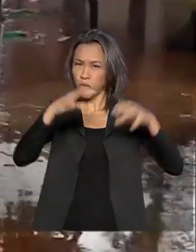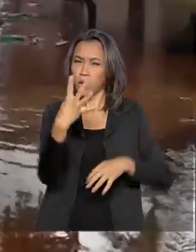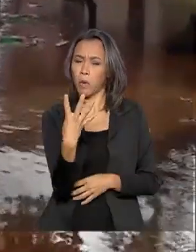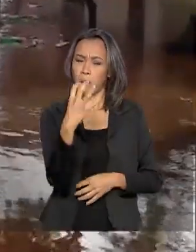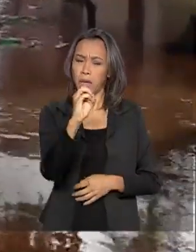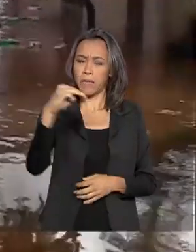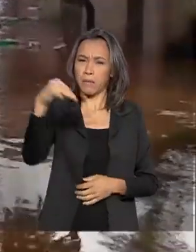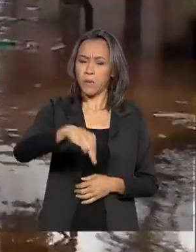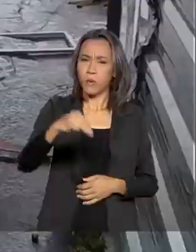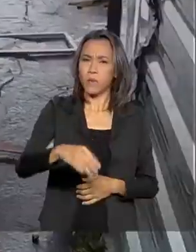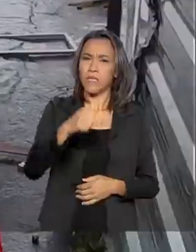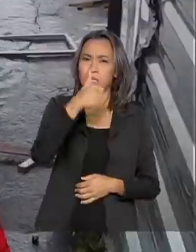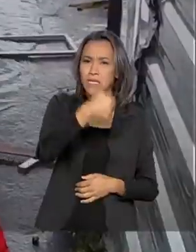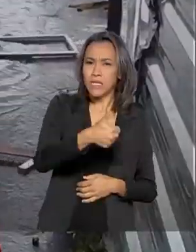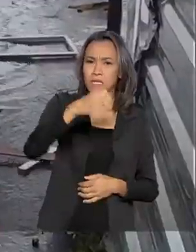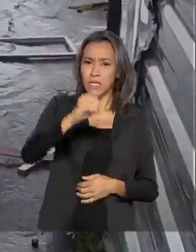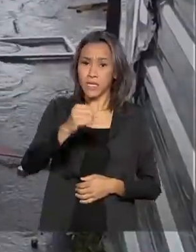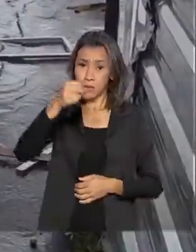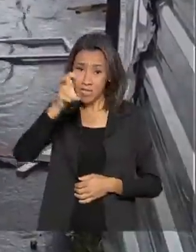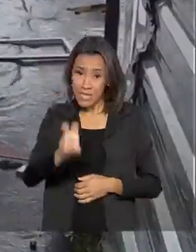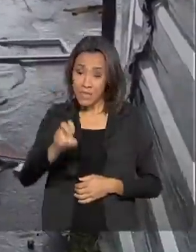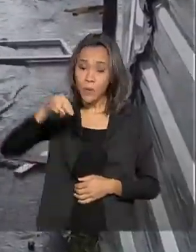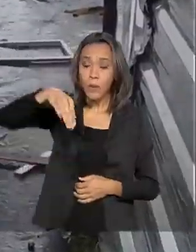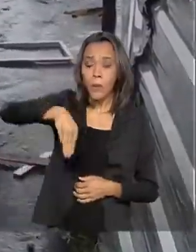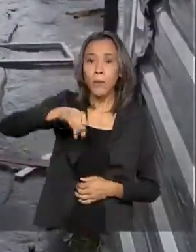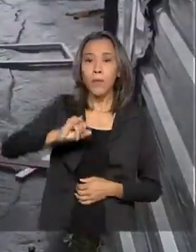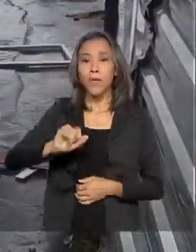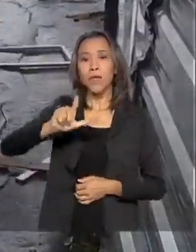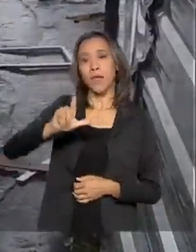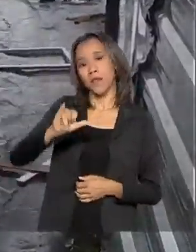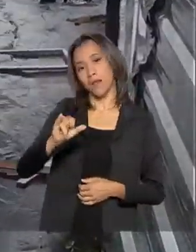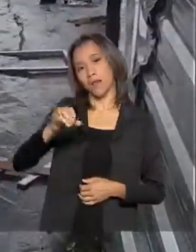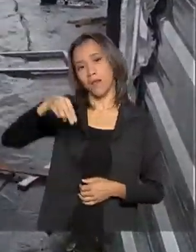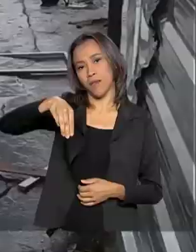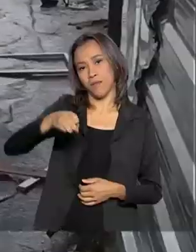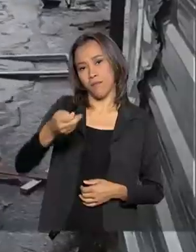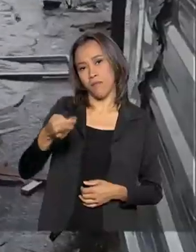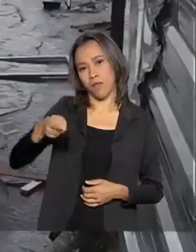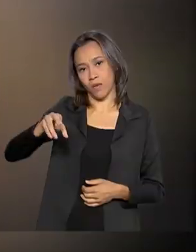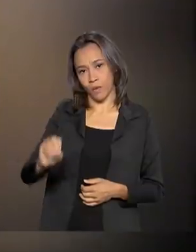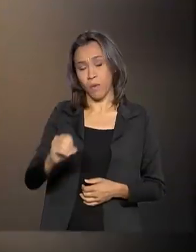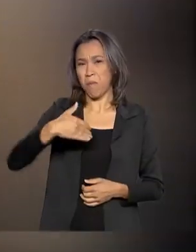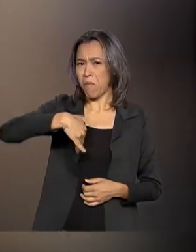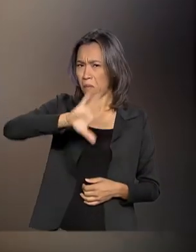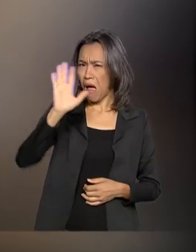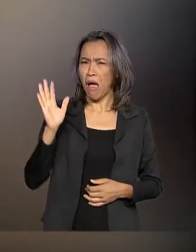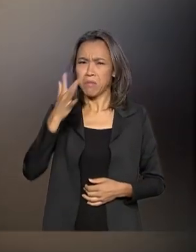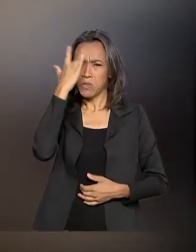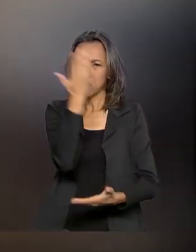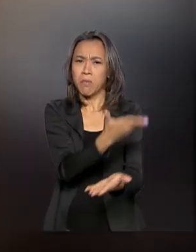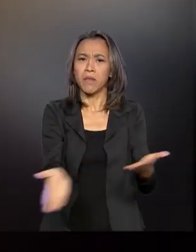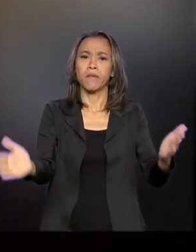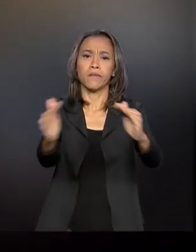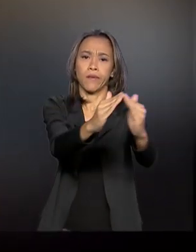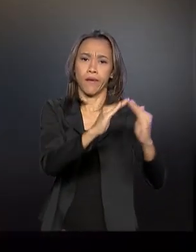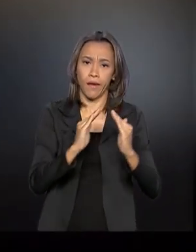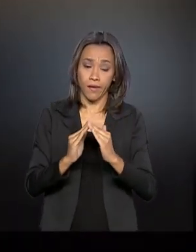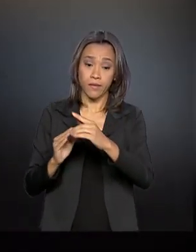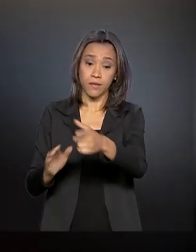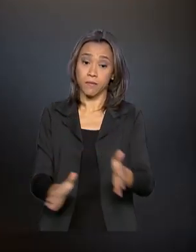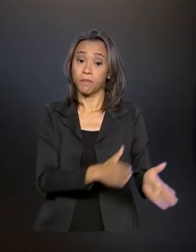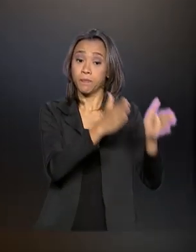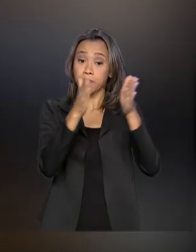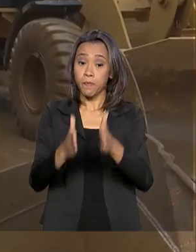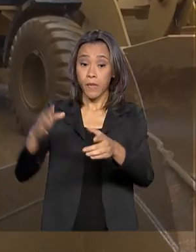total de 105 milímetros mais de 200 pessoas ficaram desalojadas no espírito santo as tempestades causaram